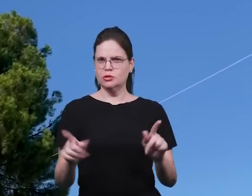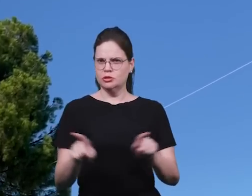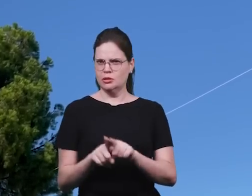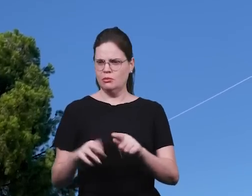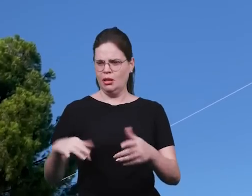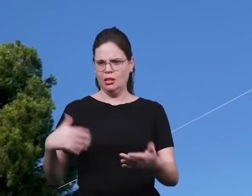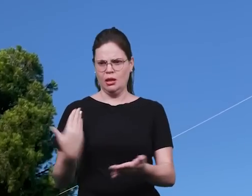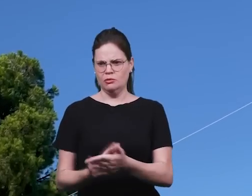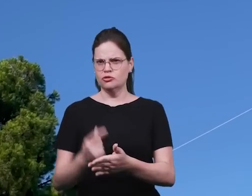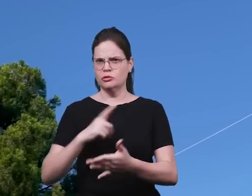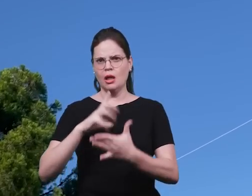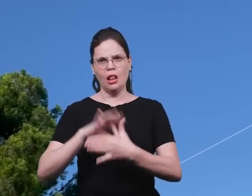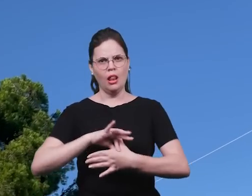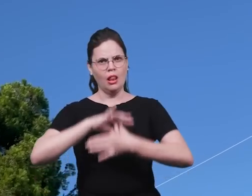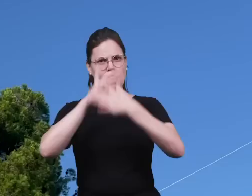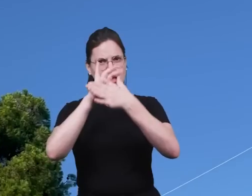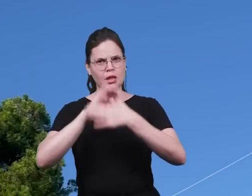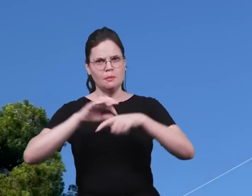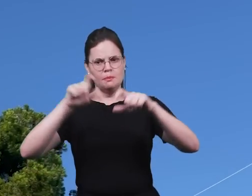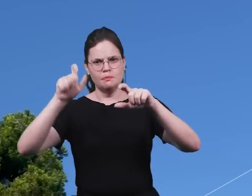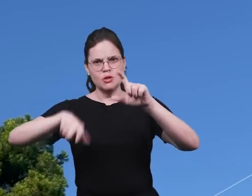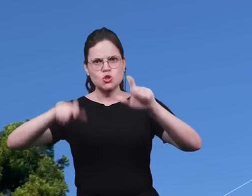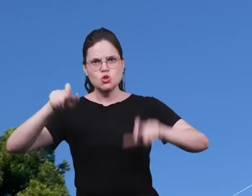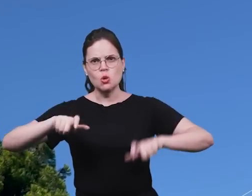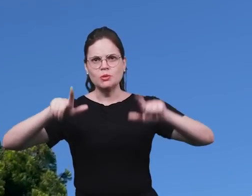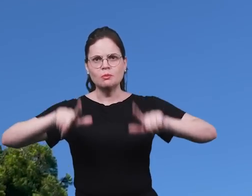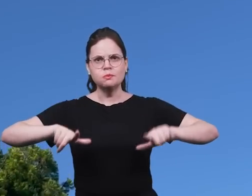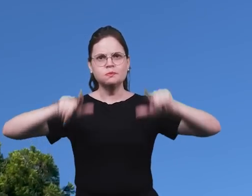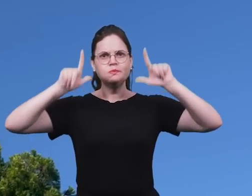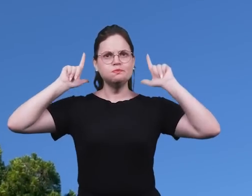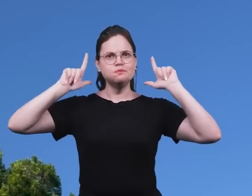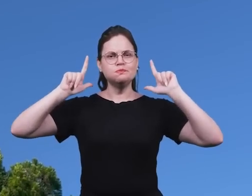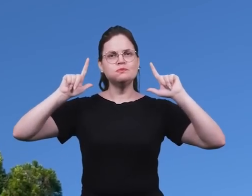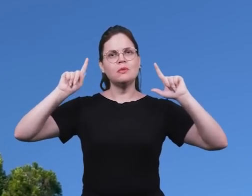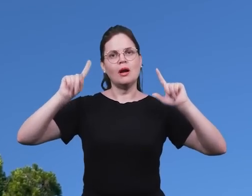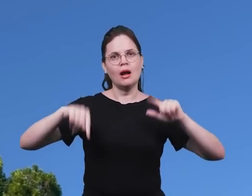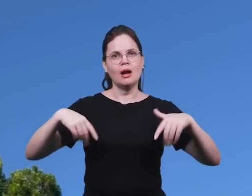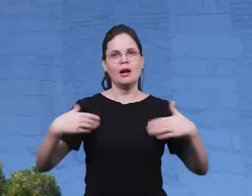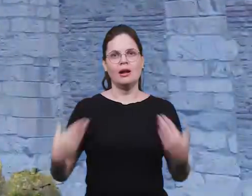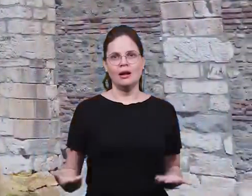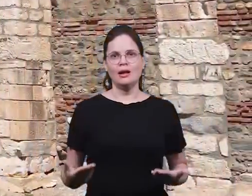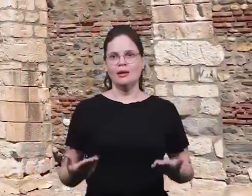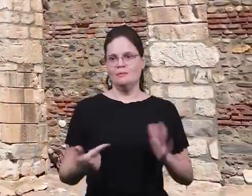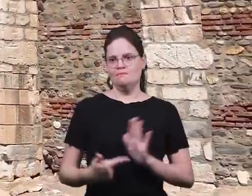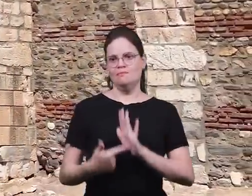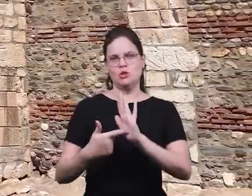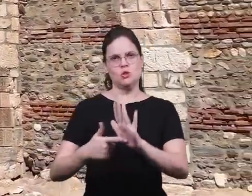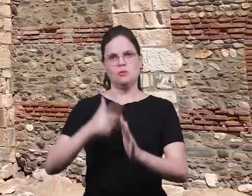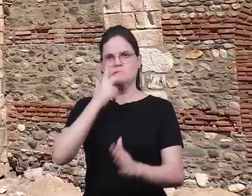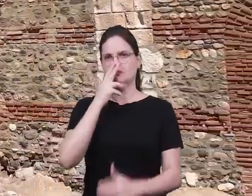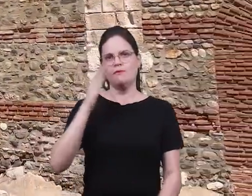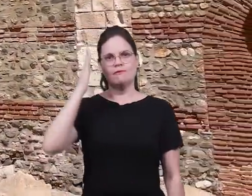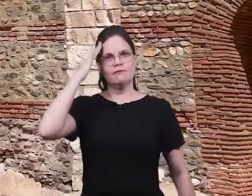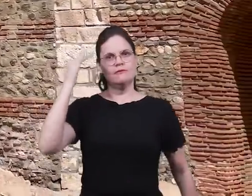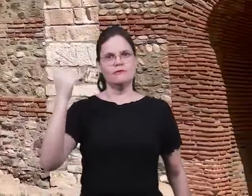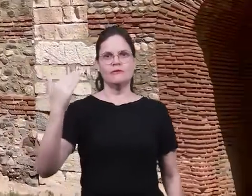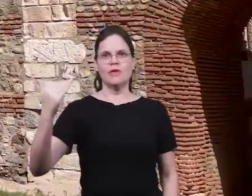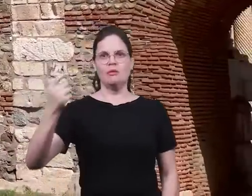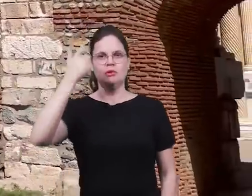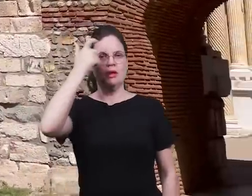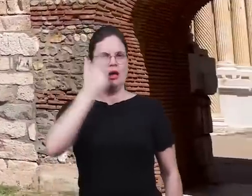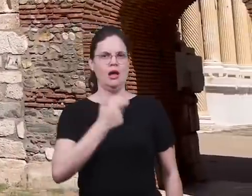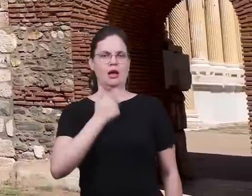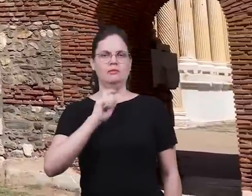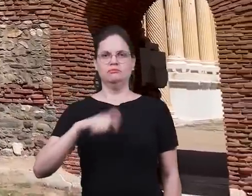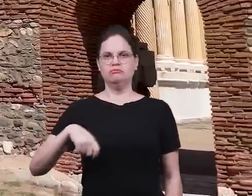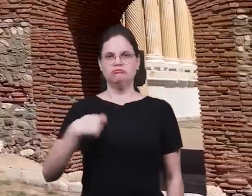lideranças exatamente que são pessoas que foram colocadas para servir a